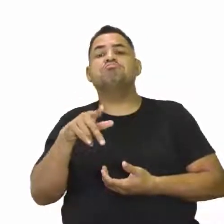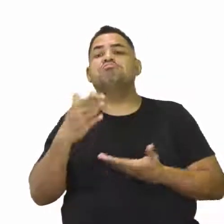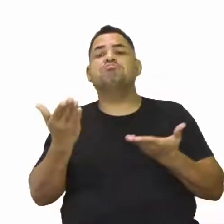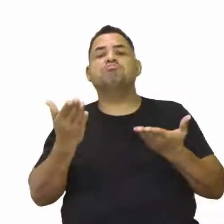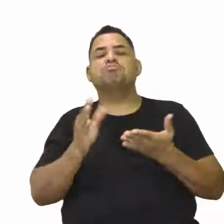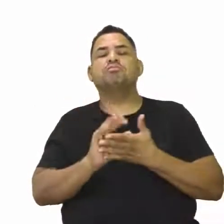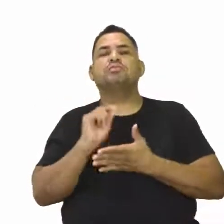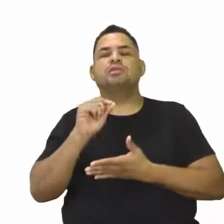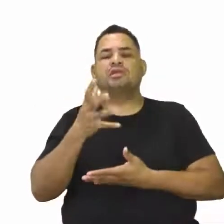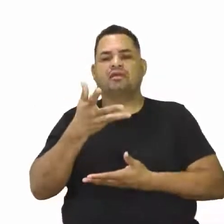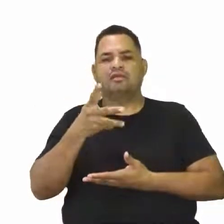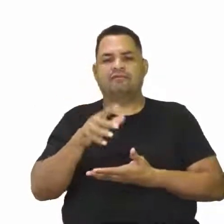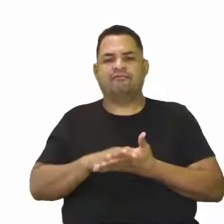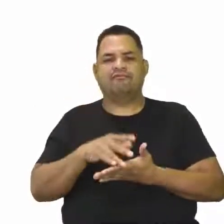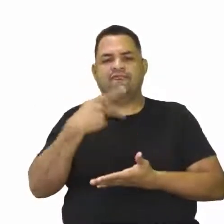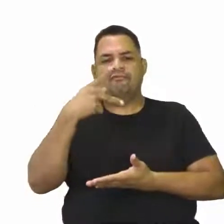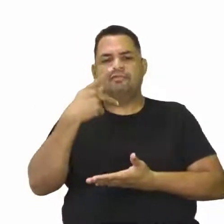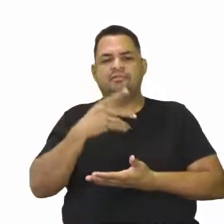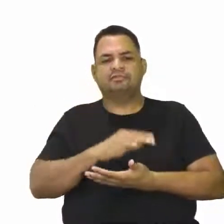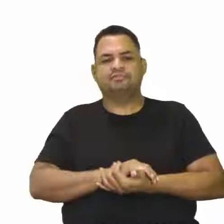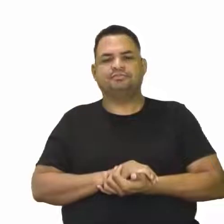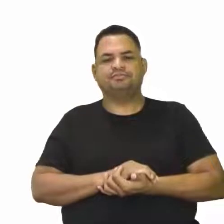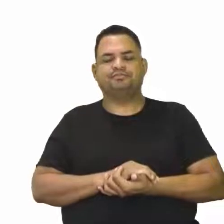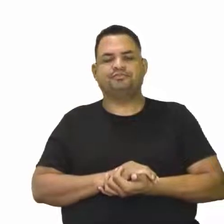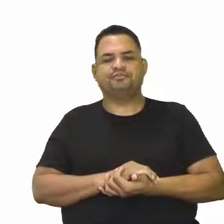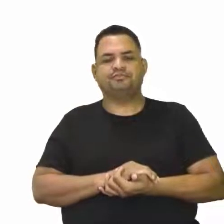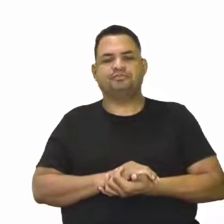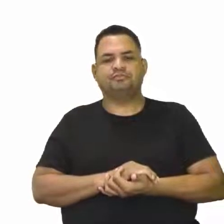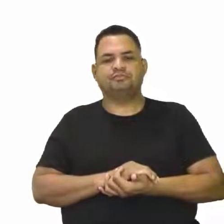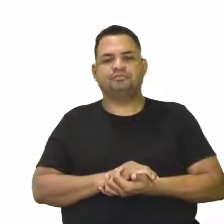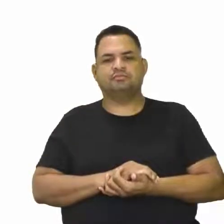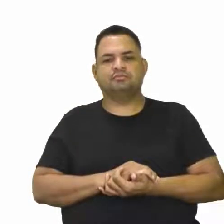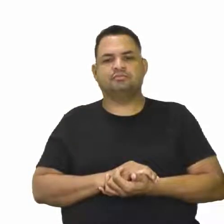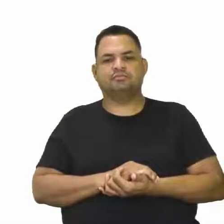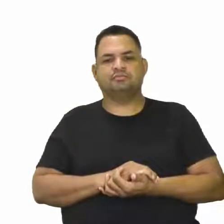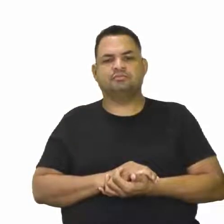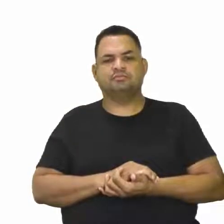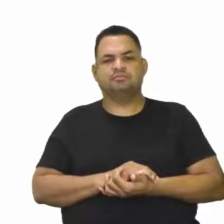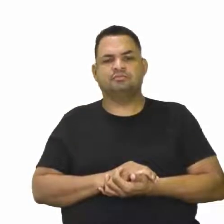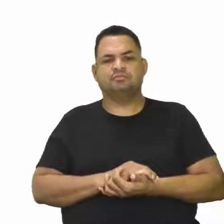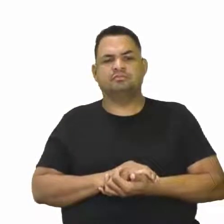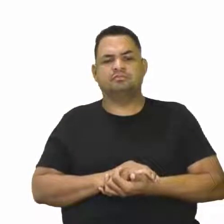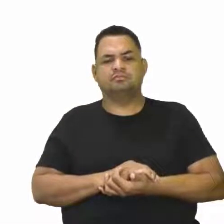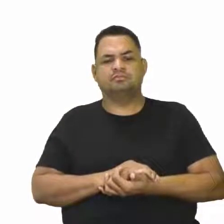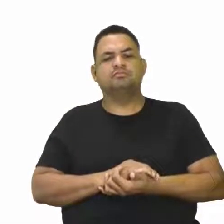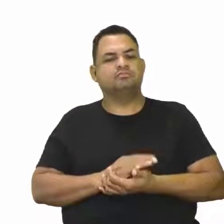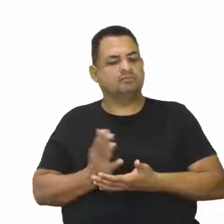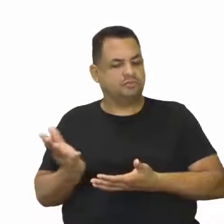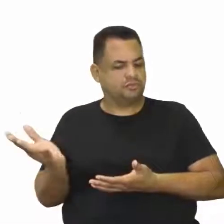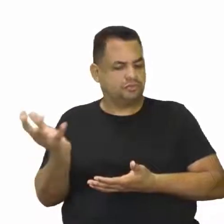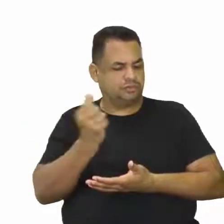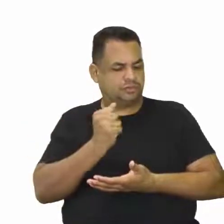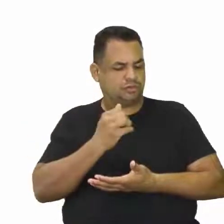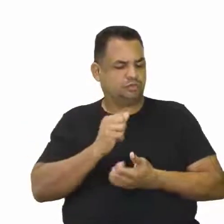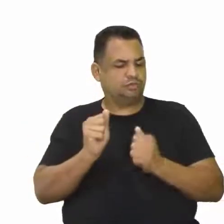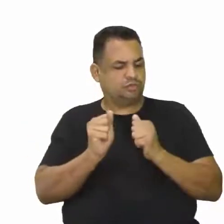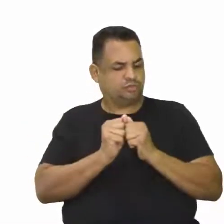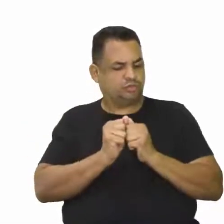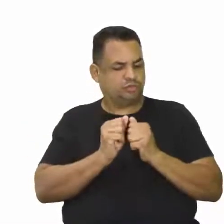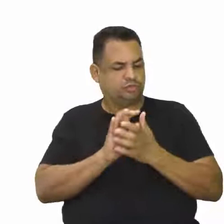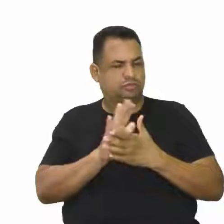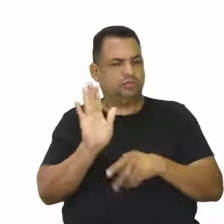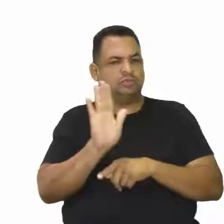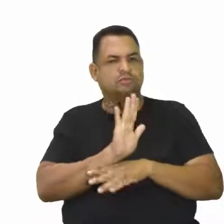você quer falar? E aí, automaticamente, vayas comigo ao cine. Vá comigo ao cinema. Olha o segundo verbo,